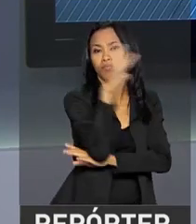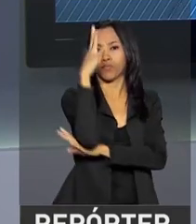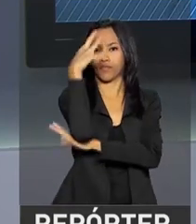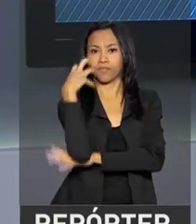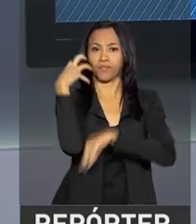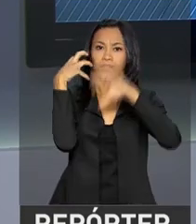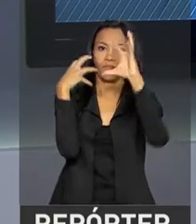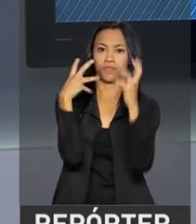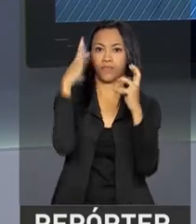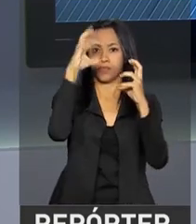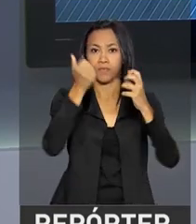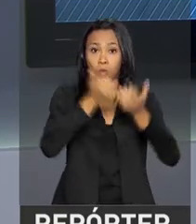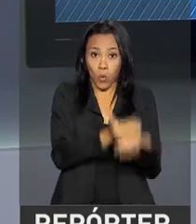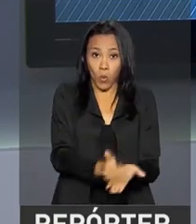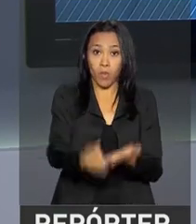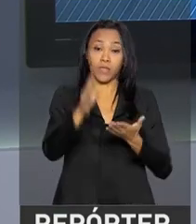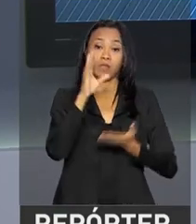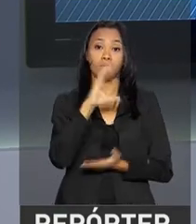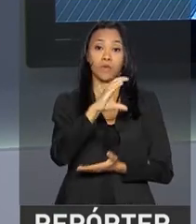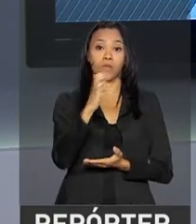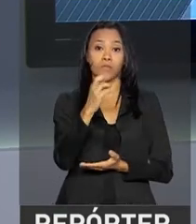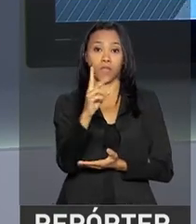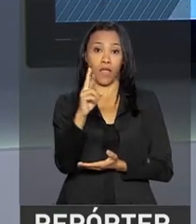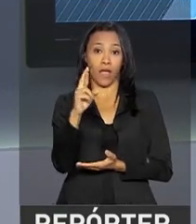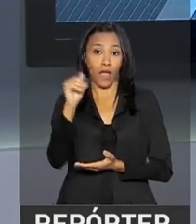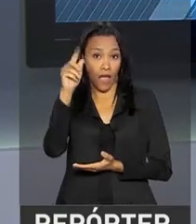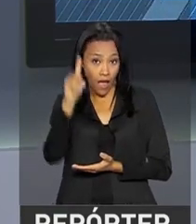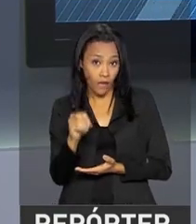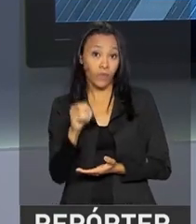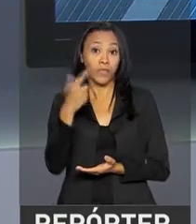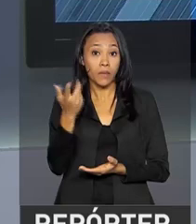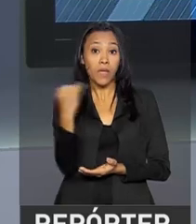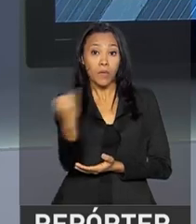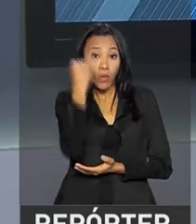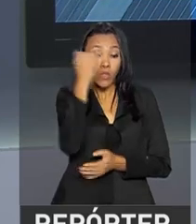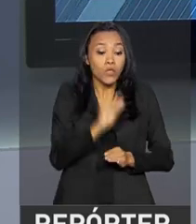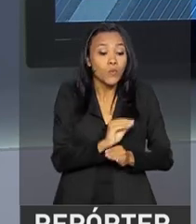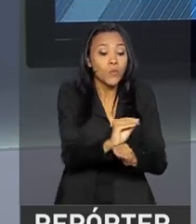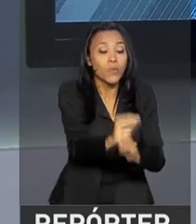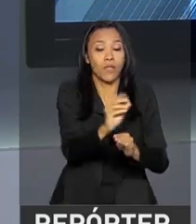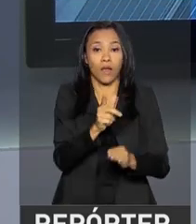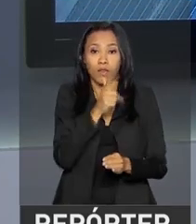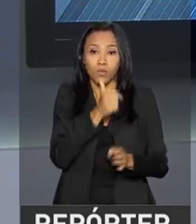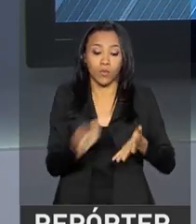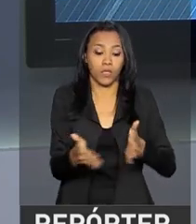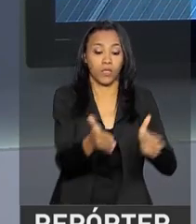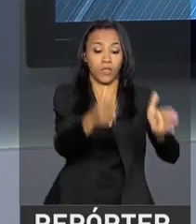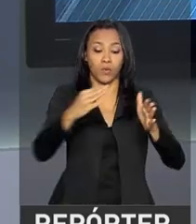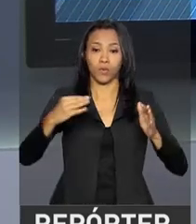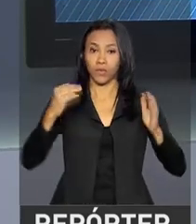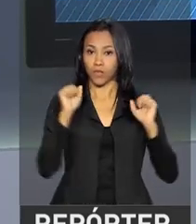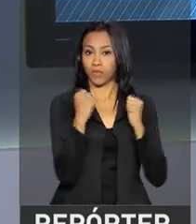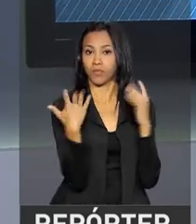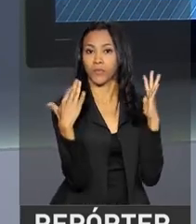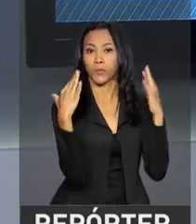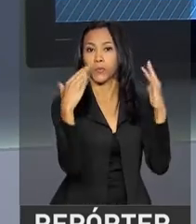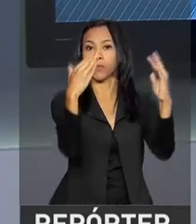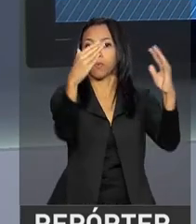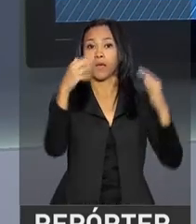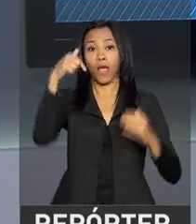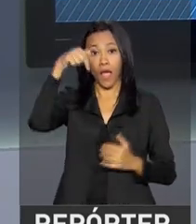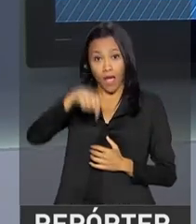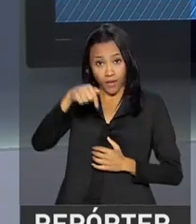especialmente aquelas que ficam nas margens de rios lagos e nascentes aquino distrito federal a agência reguladora de águas